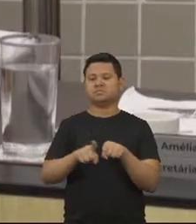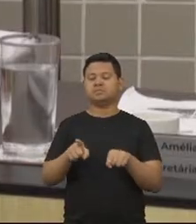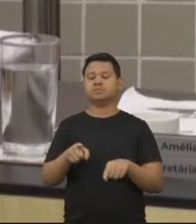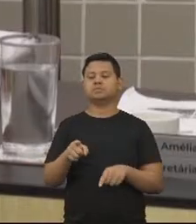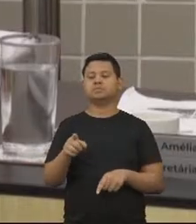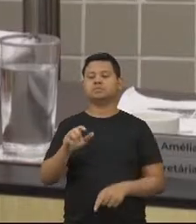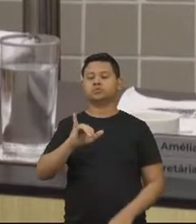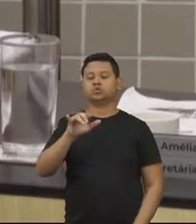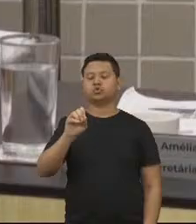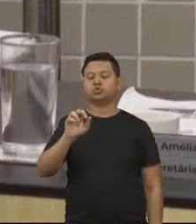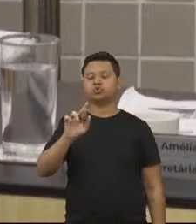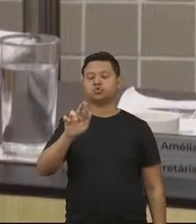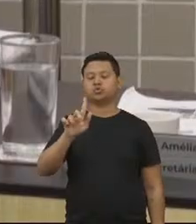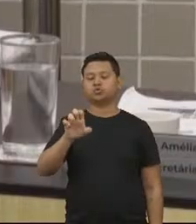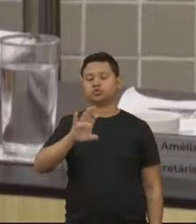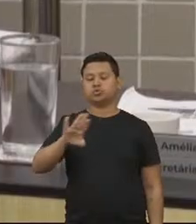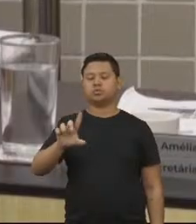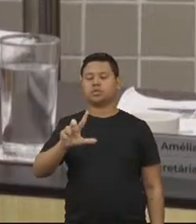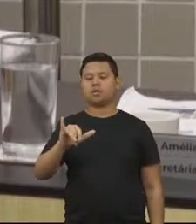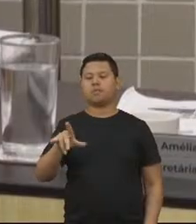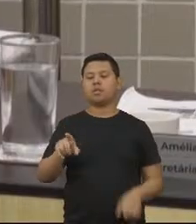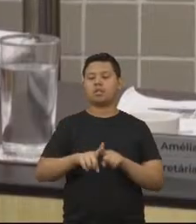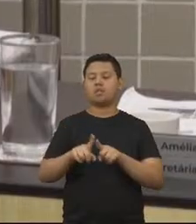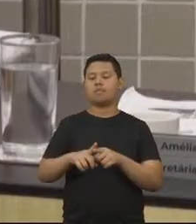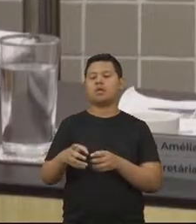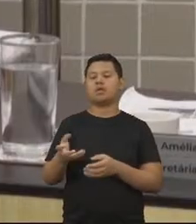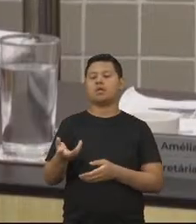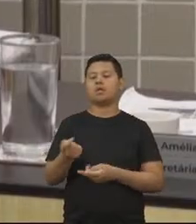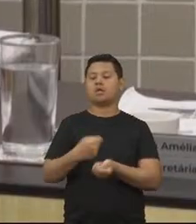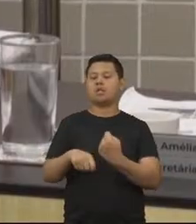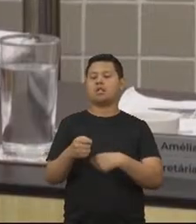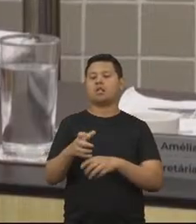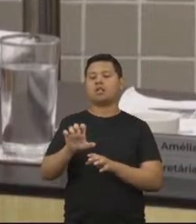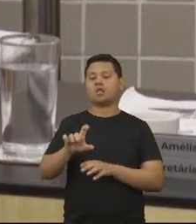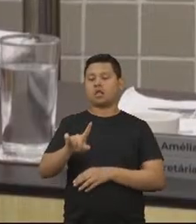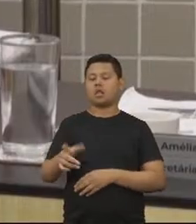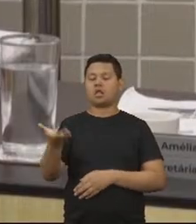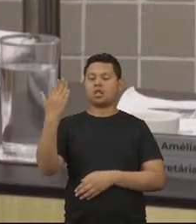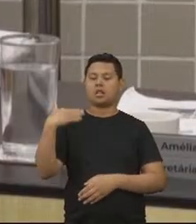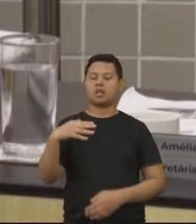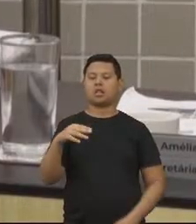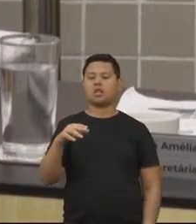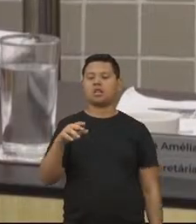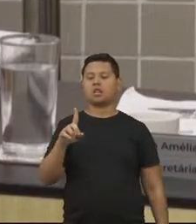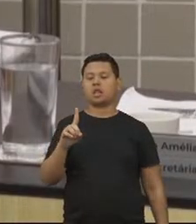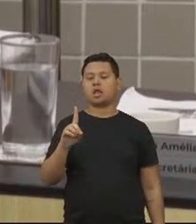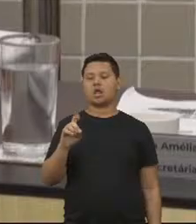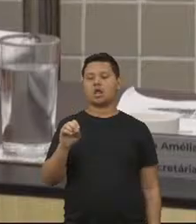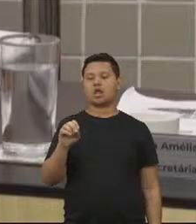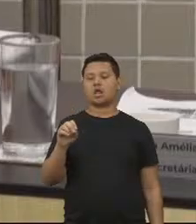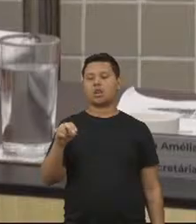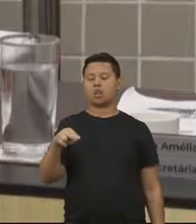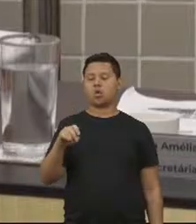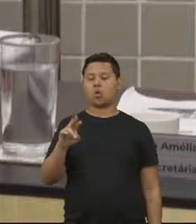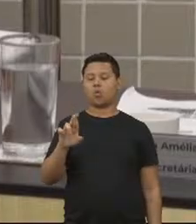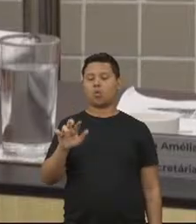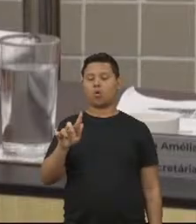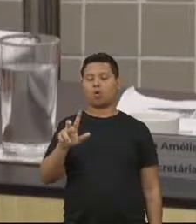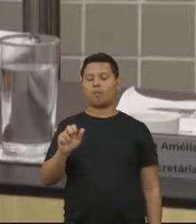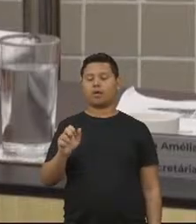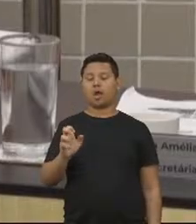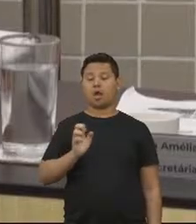senhor Jorge Lima, e o economista e ex-ministro da Fazenda, senhor Maílson da Nóbrega, cujas contribuições